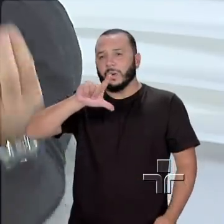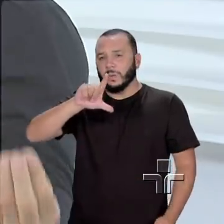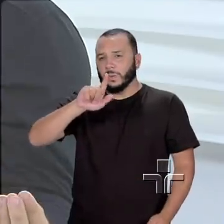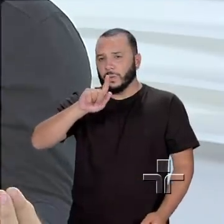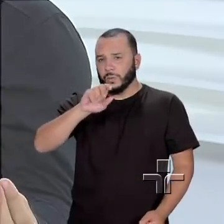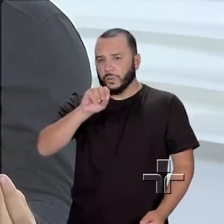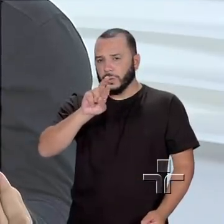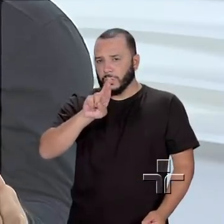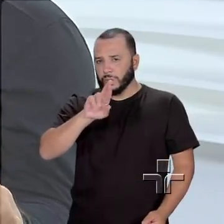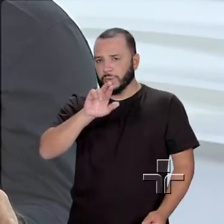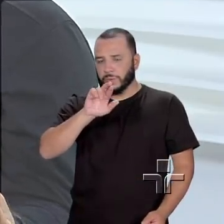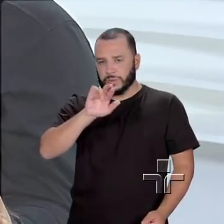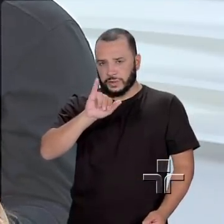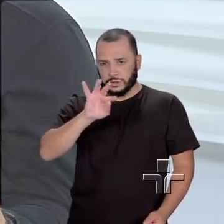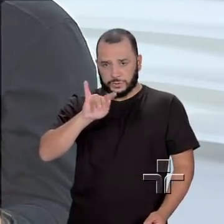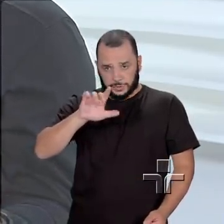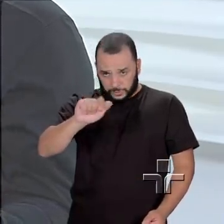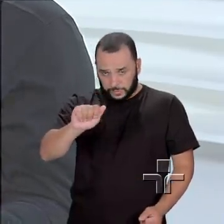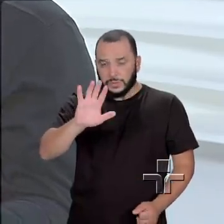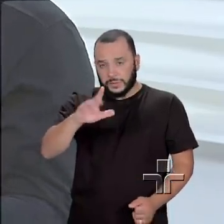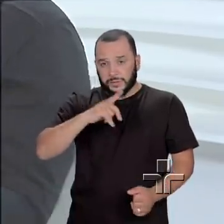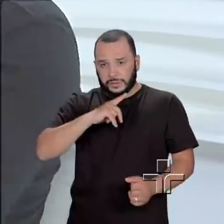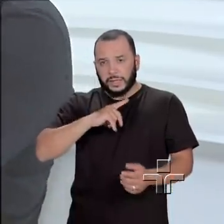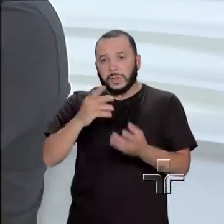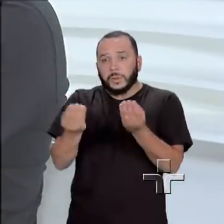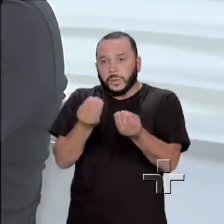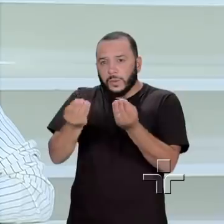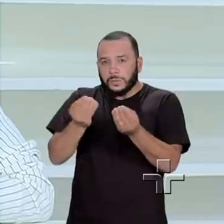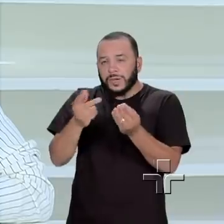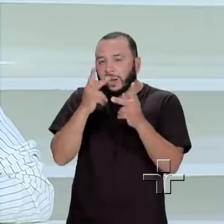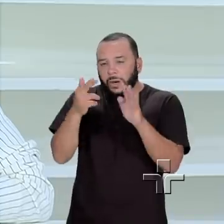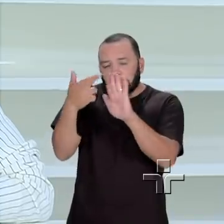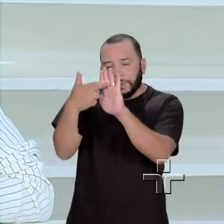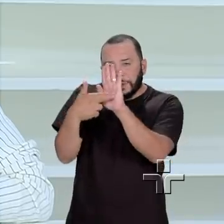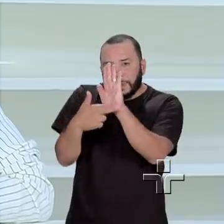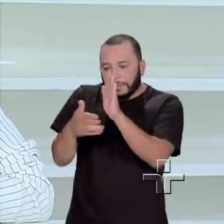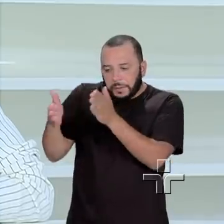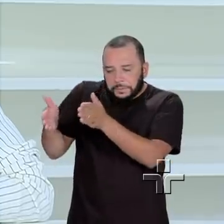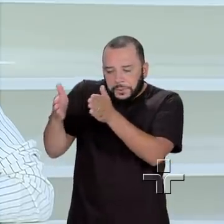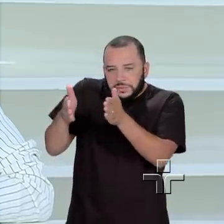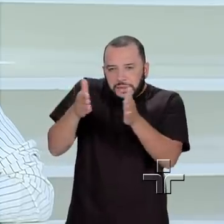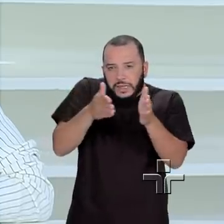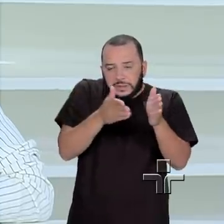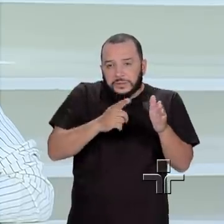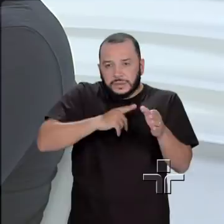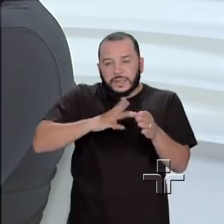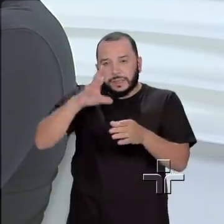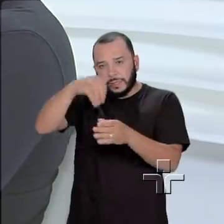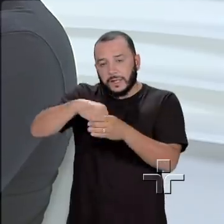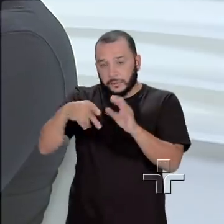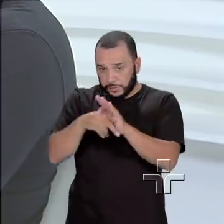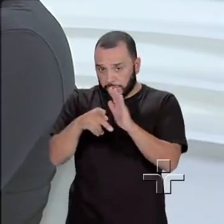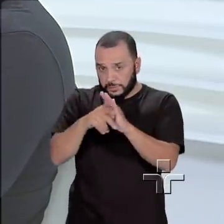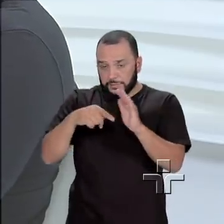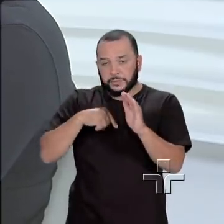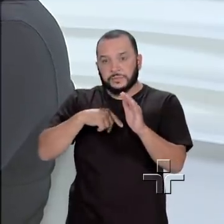como fazer alguma coisa. Processos que são executados por máquinas. Se esses